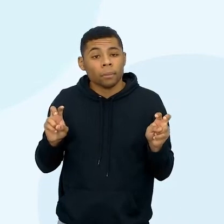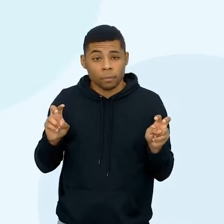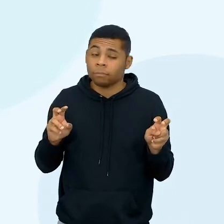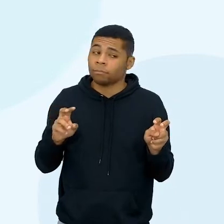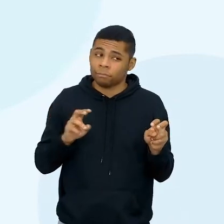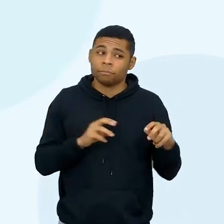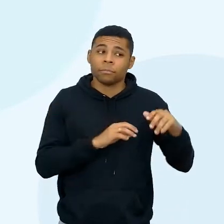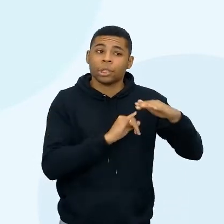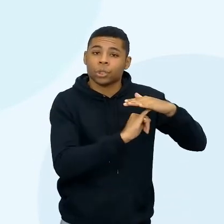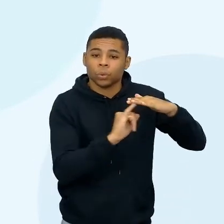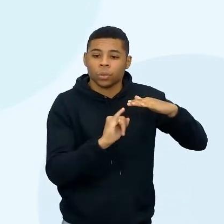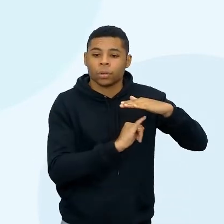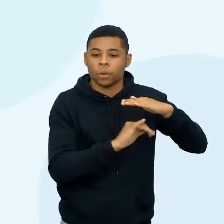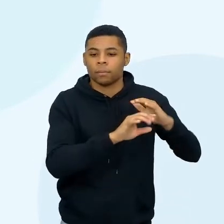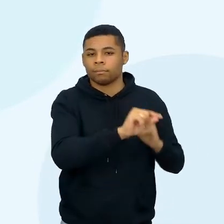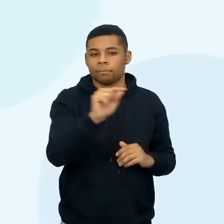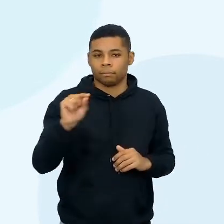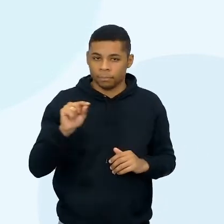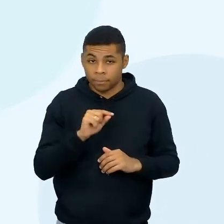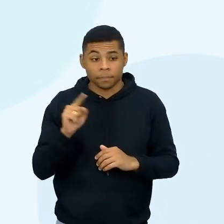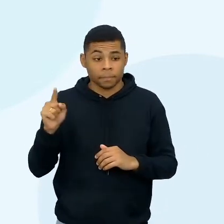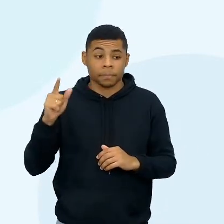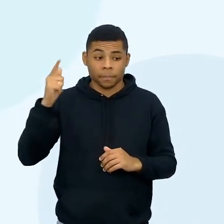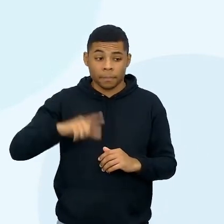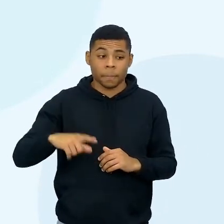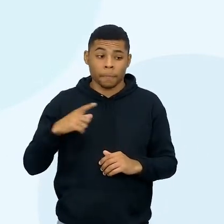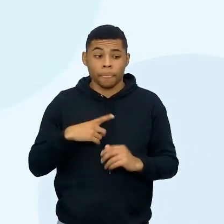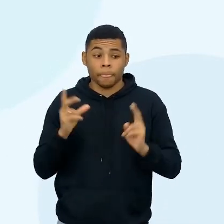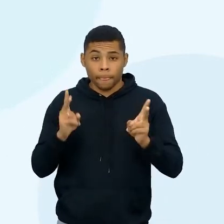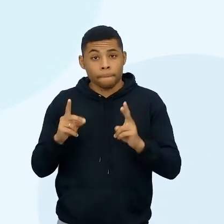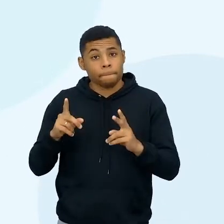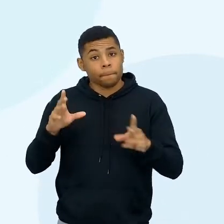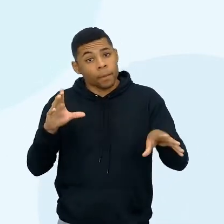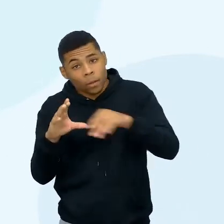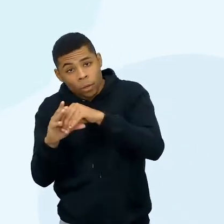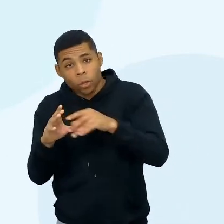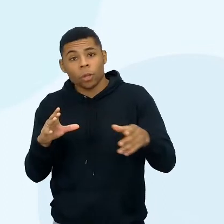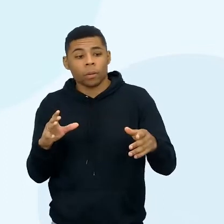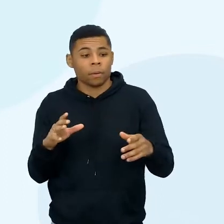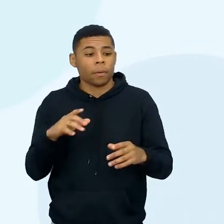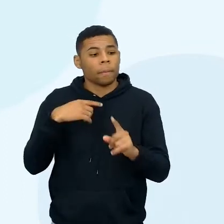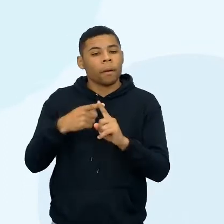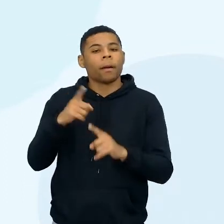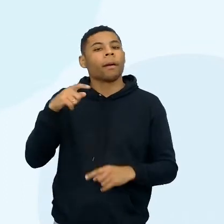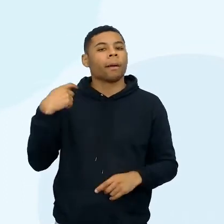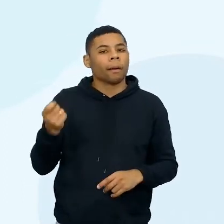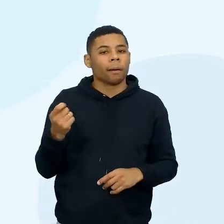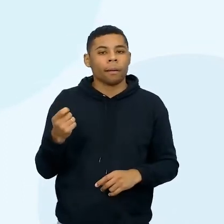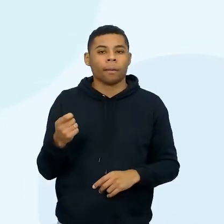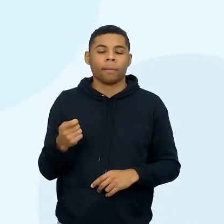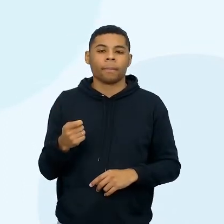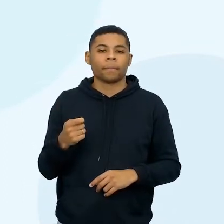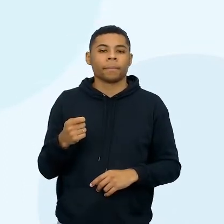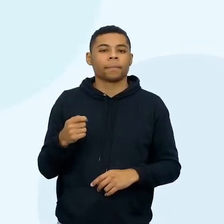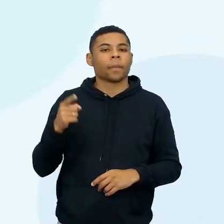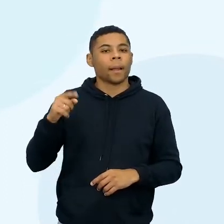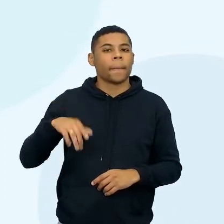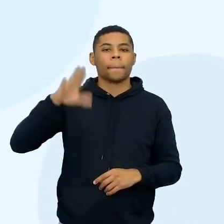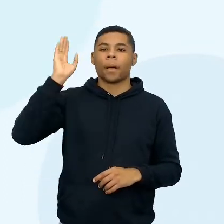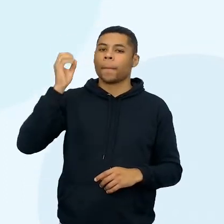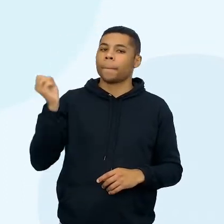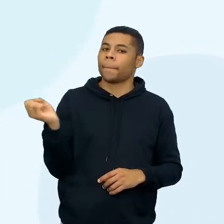instituições. Ela ampliou tanto, ela incluiu tanto, que ela é considerada uma das mais